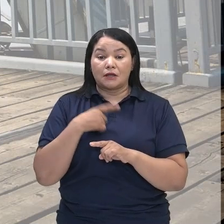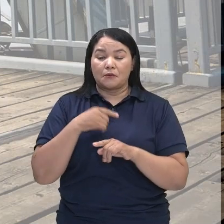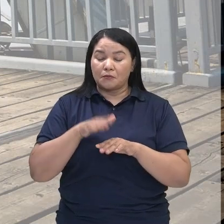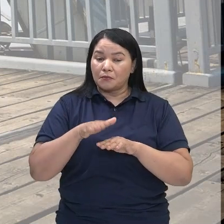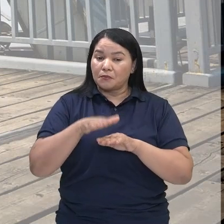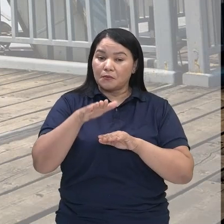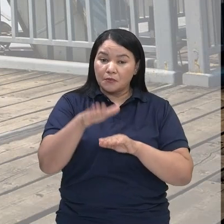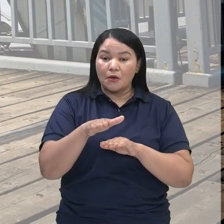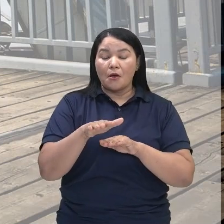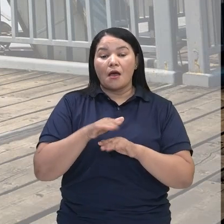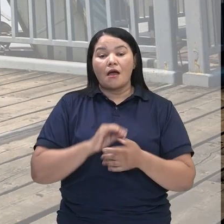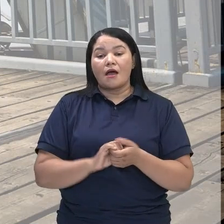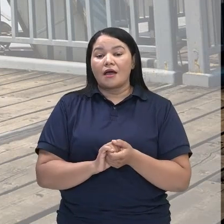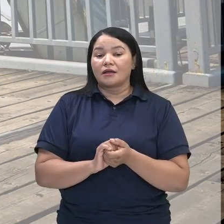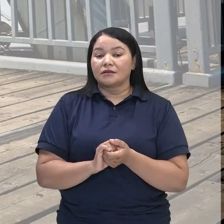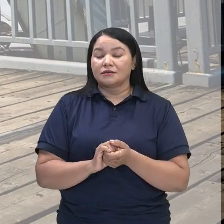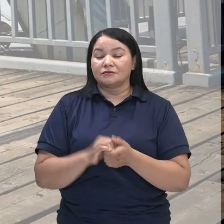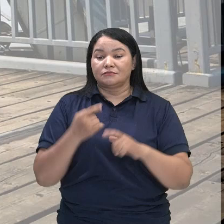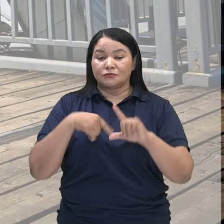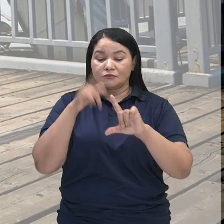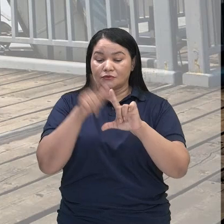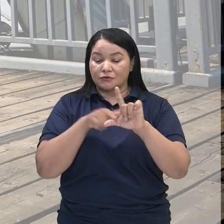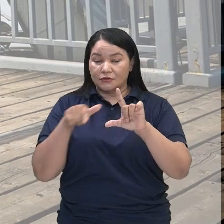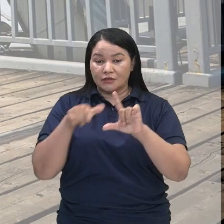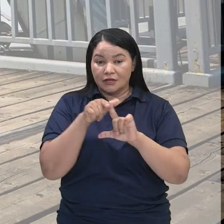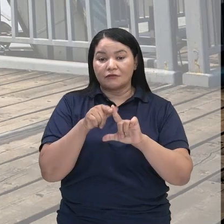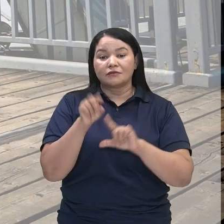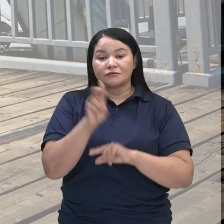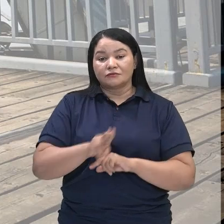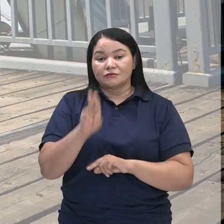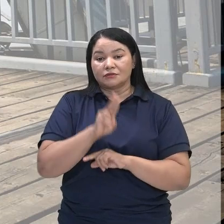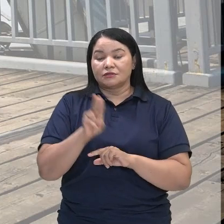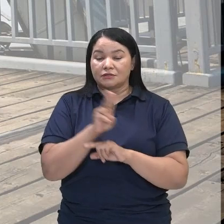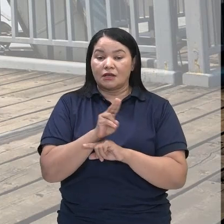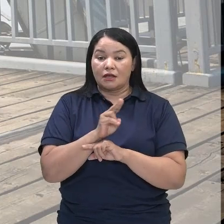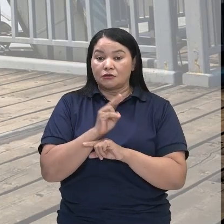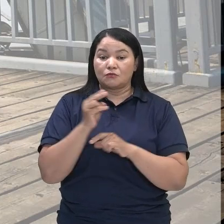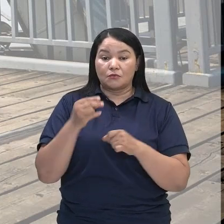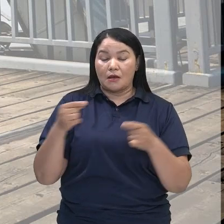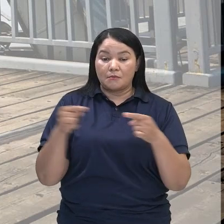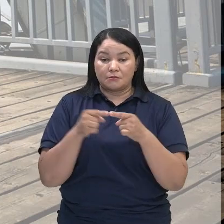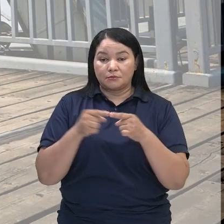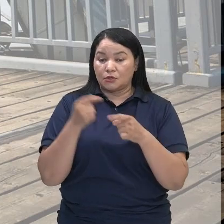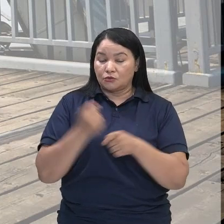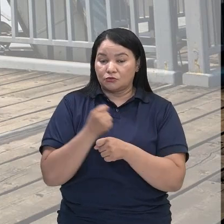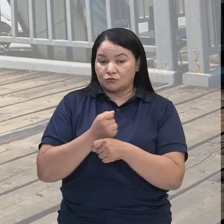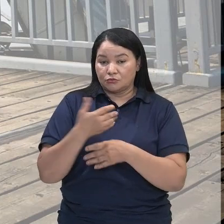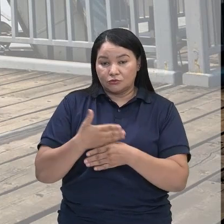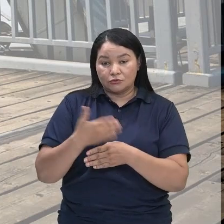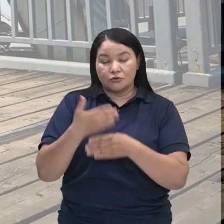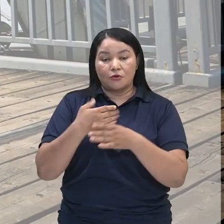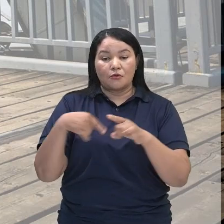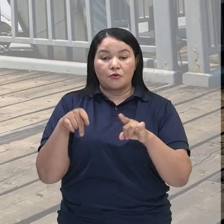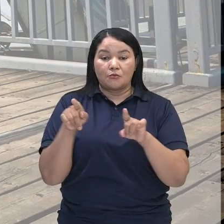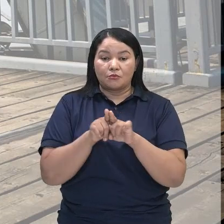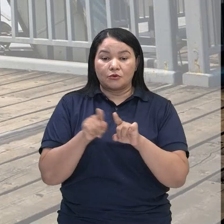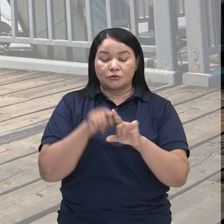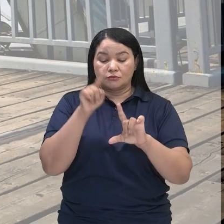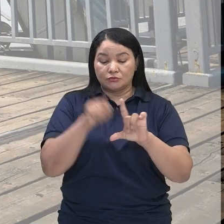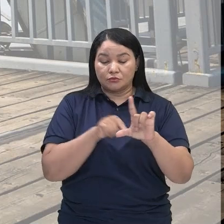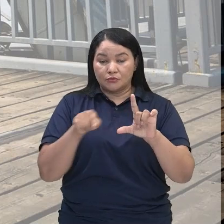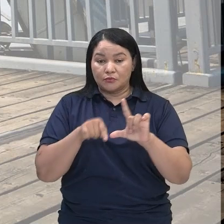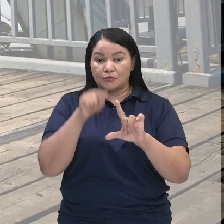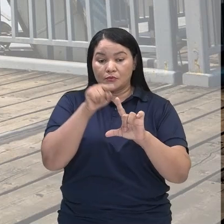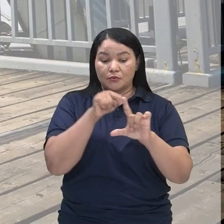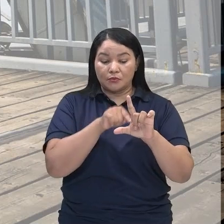ter um movimento, o triângulo ele é muito bem-vindo em construções porque a sua forma ali, por ter 3 pontos